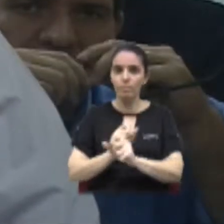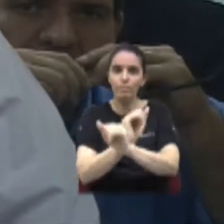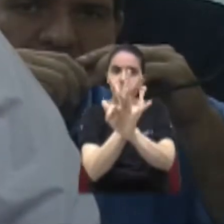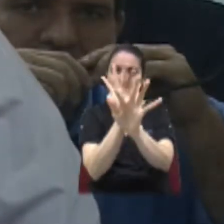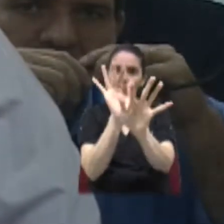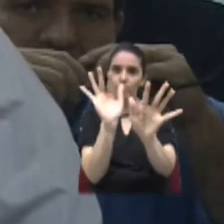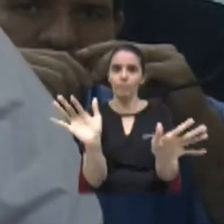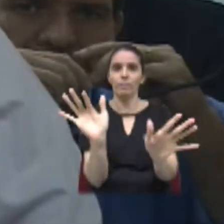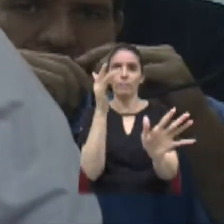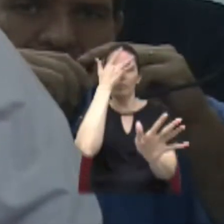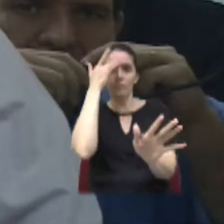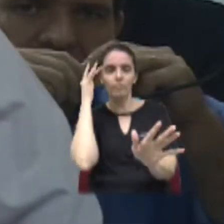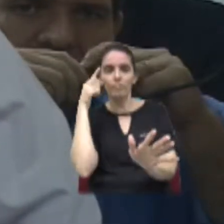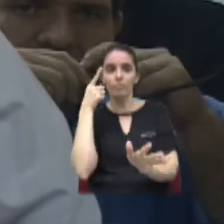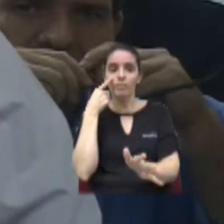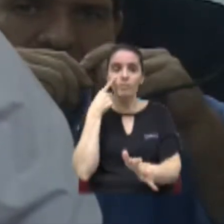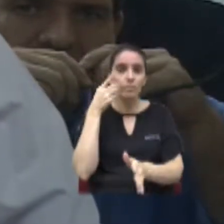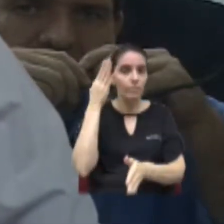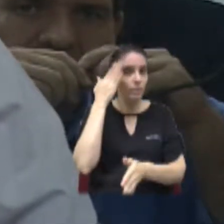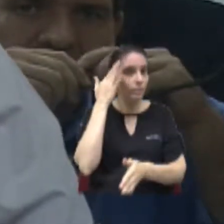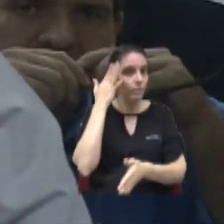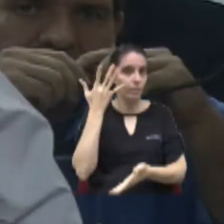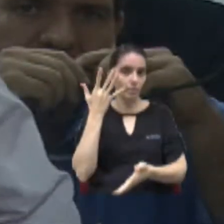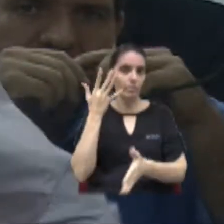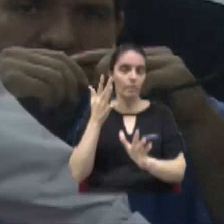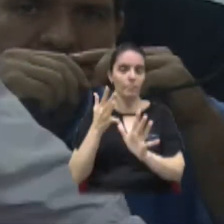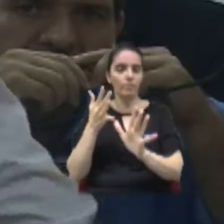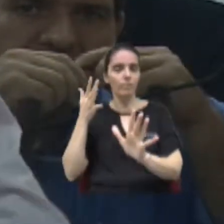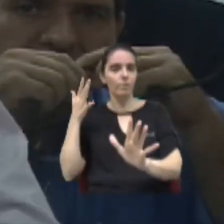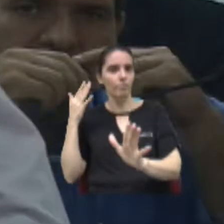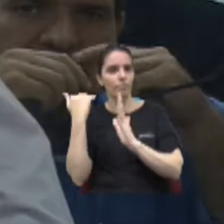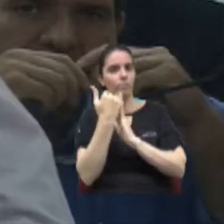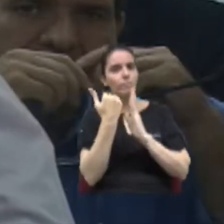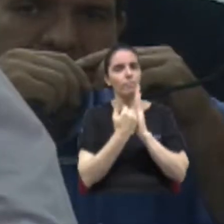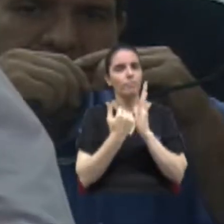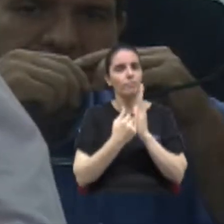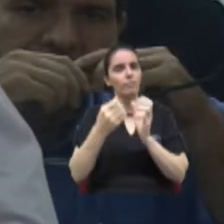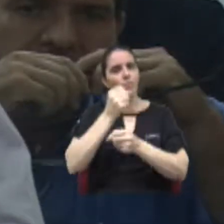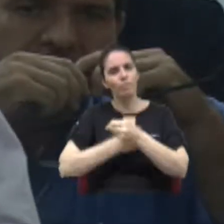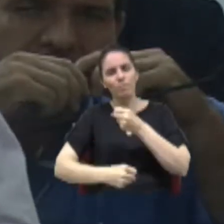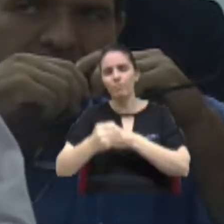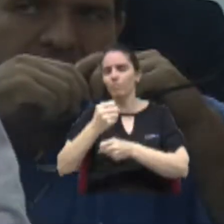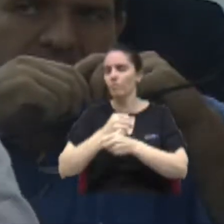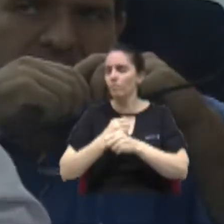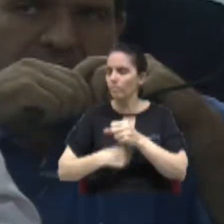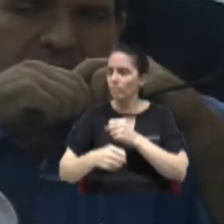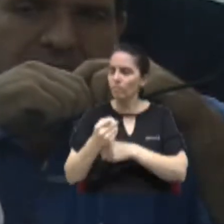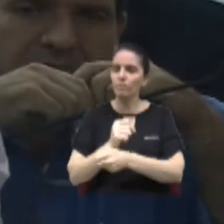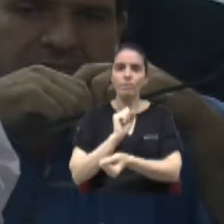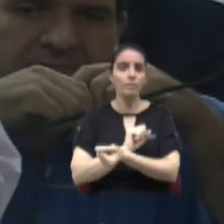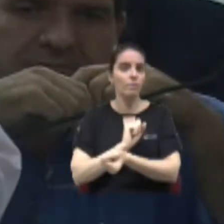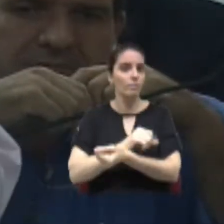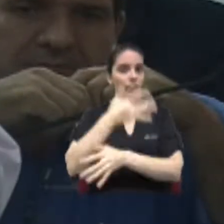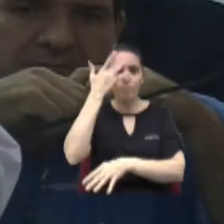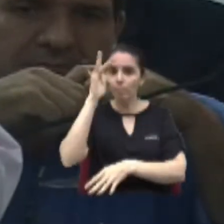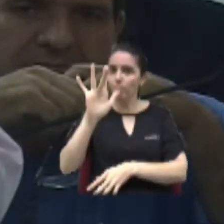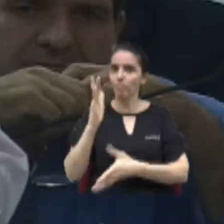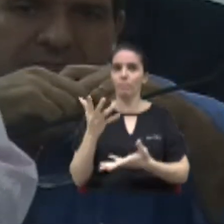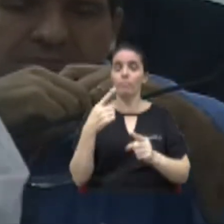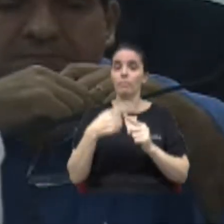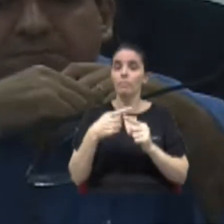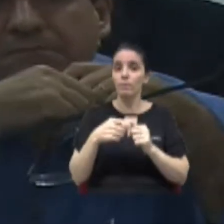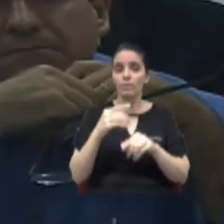chamado. E até uma falta de conscientização da população, até a gente pedir para que quem tem a inscrição no